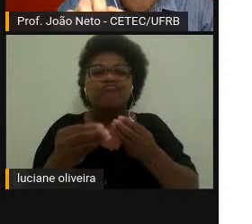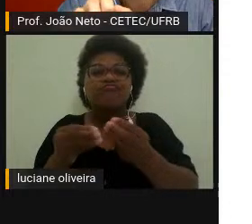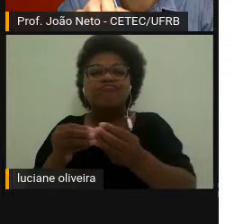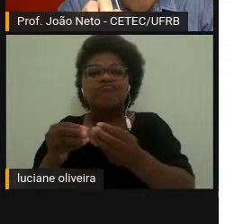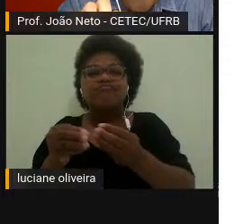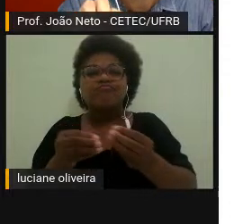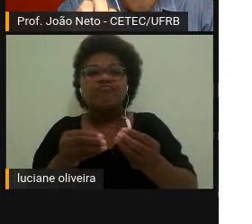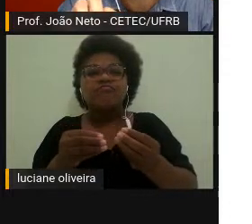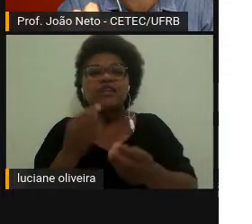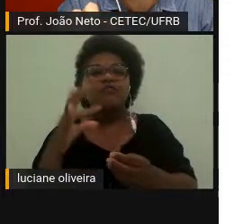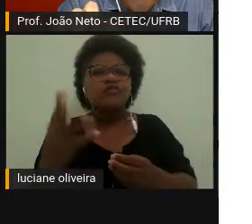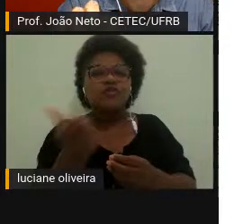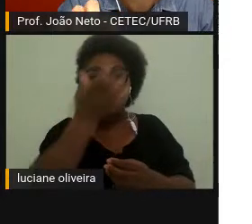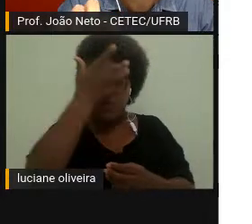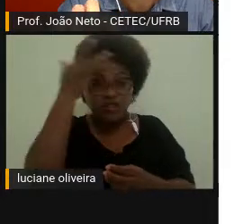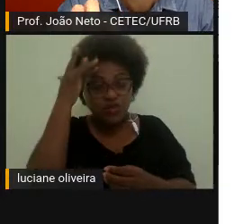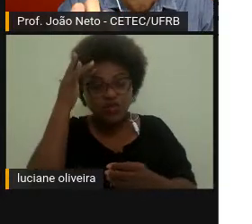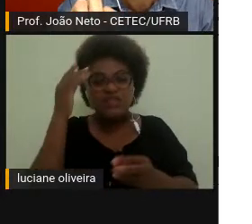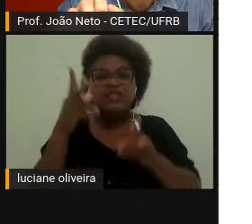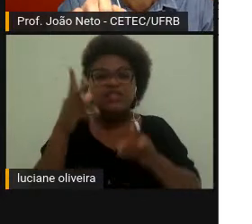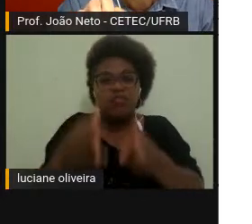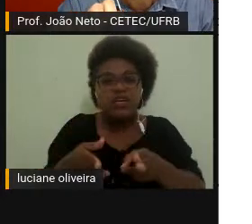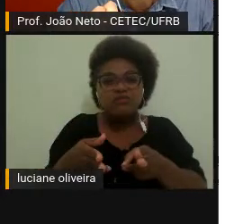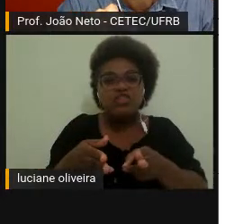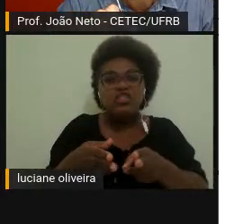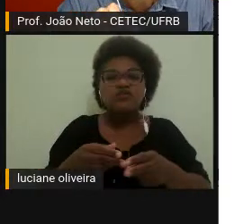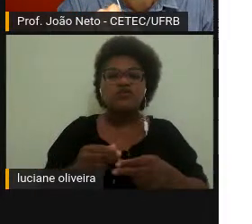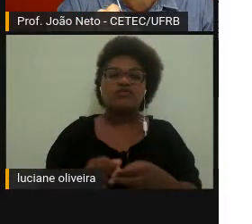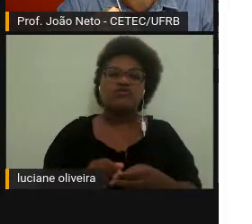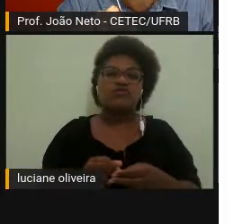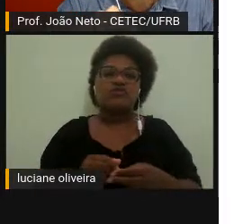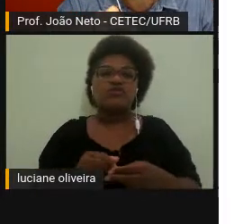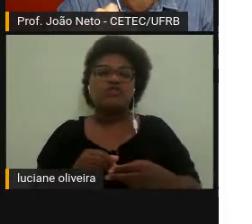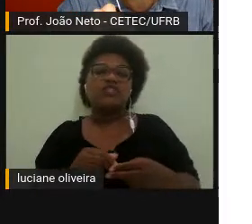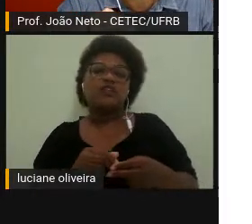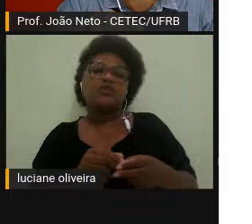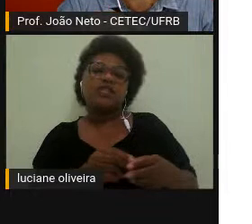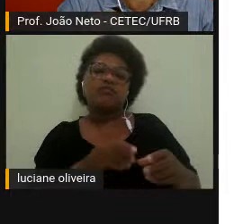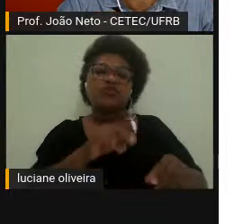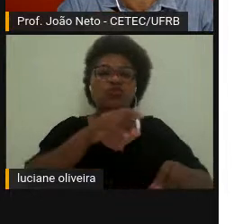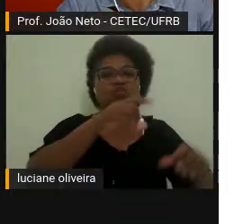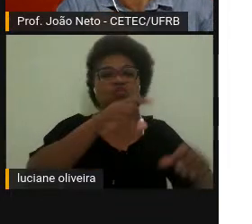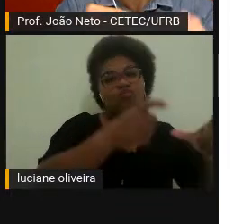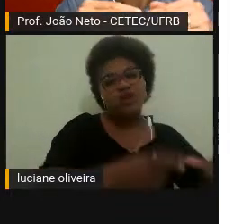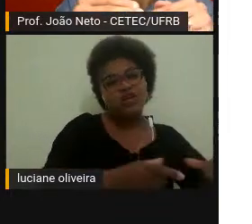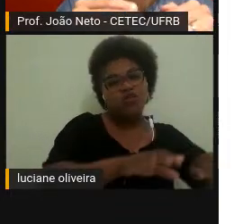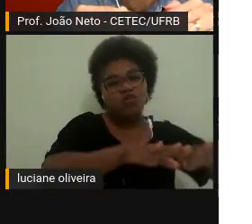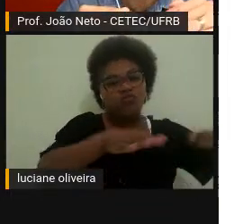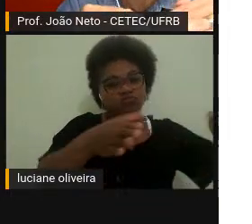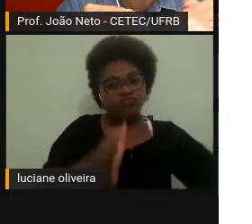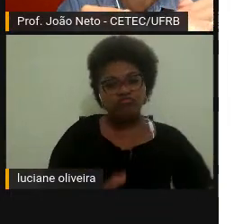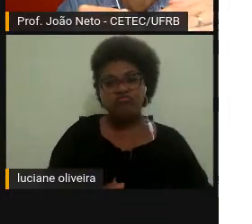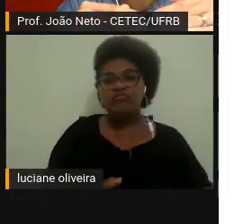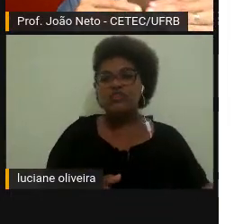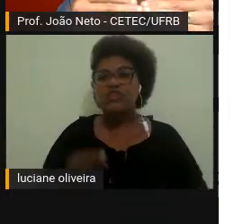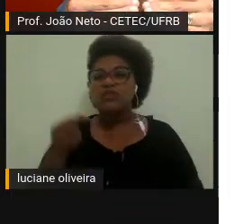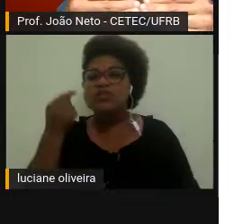é banco ou caixote nós observamos que a